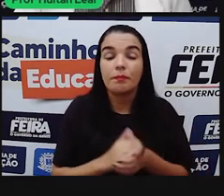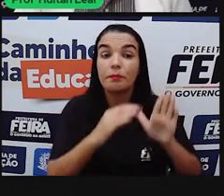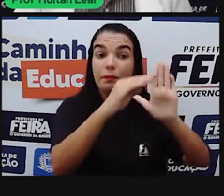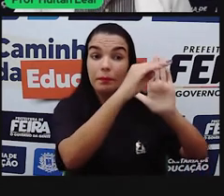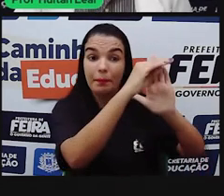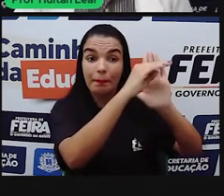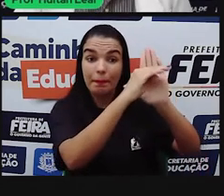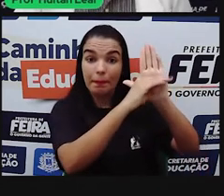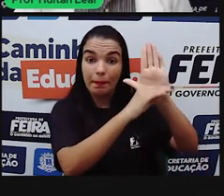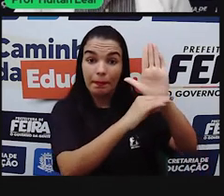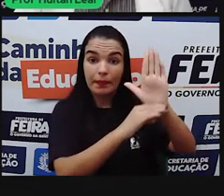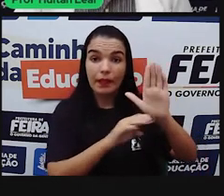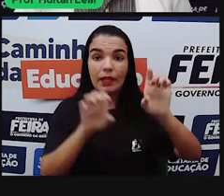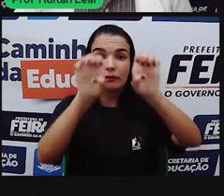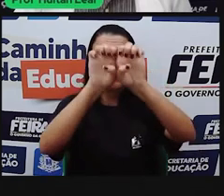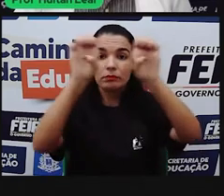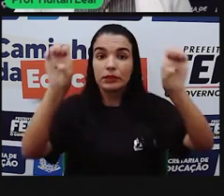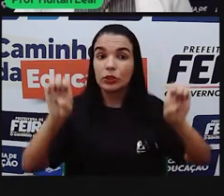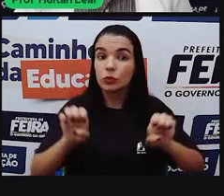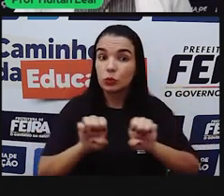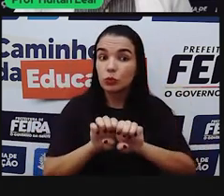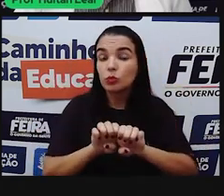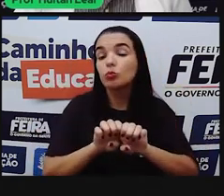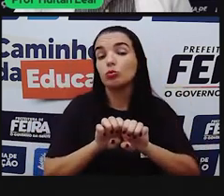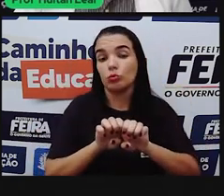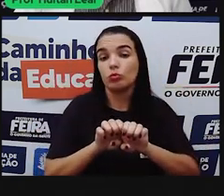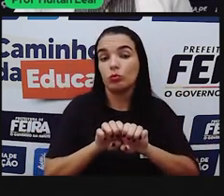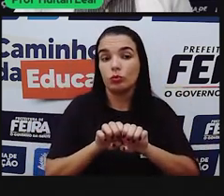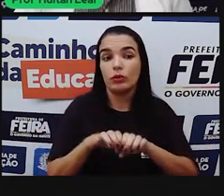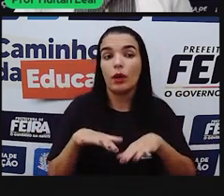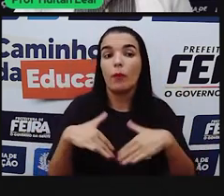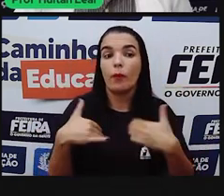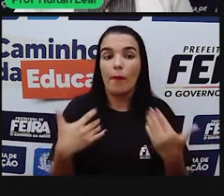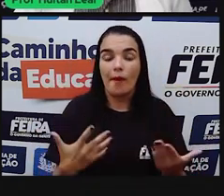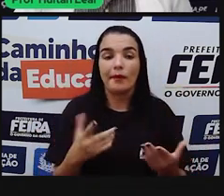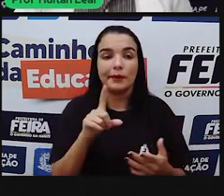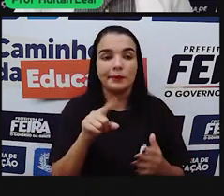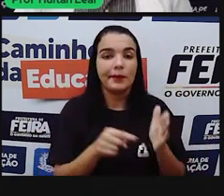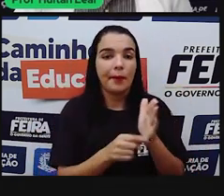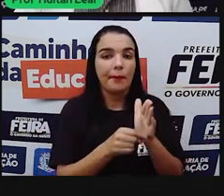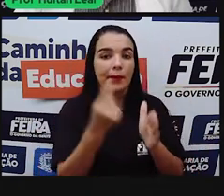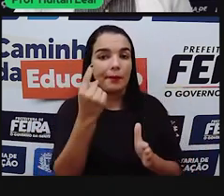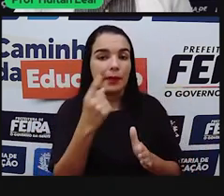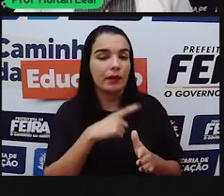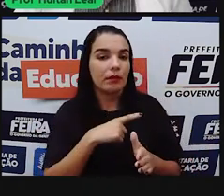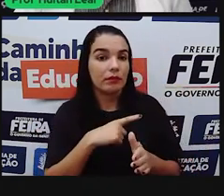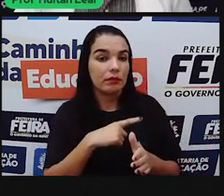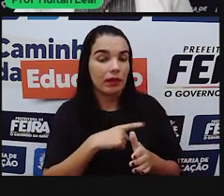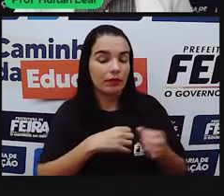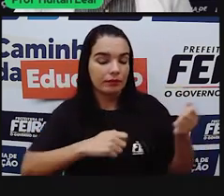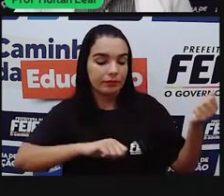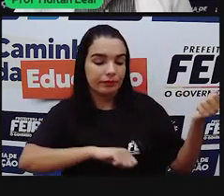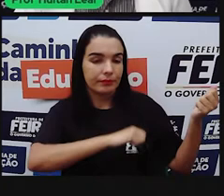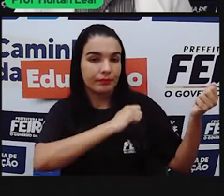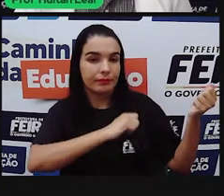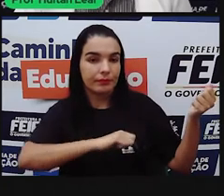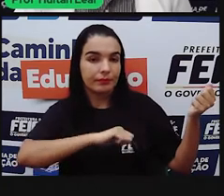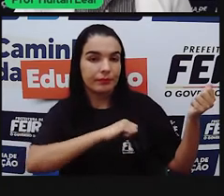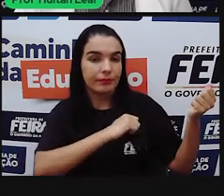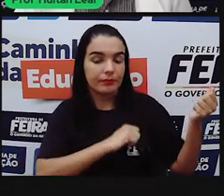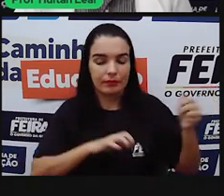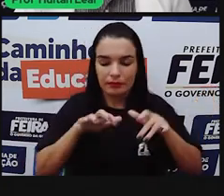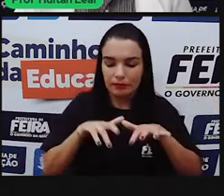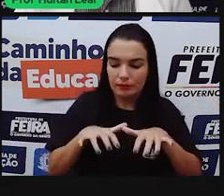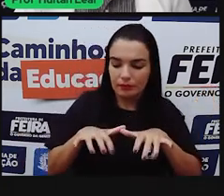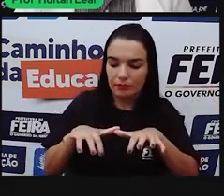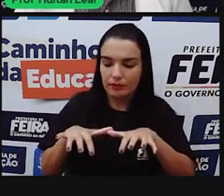Vejamos. Quais são esses elementos de composição? Primeiro, nós percebemos que há instrumentos musicais. O que é